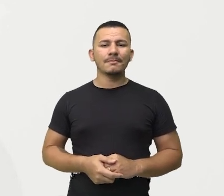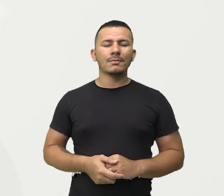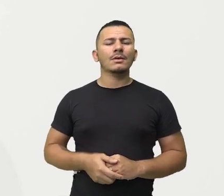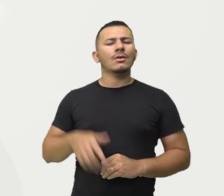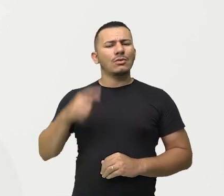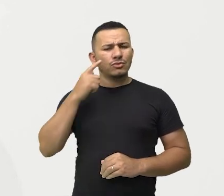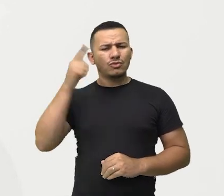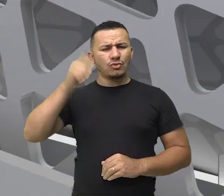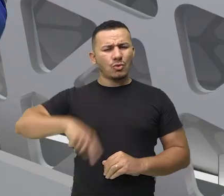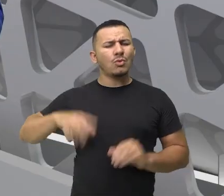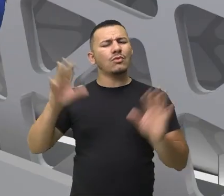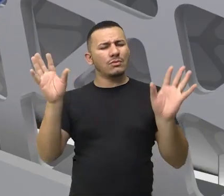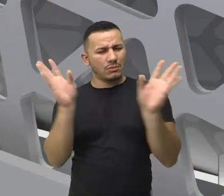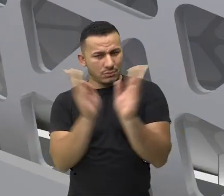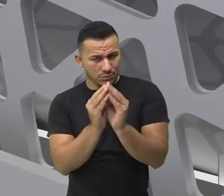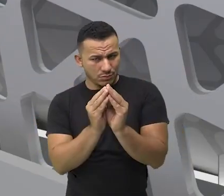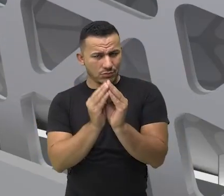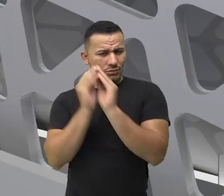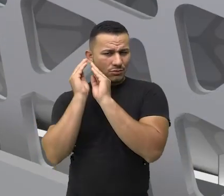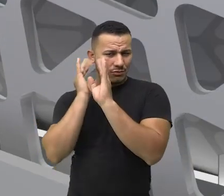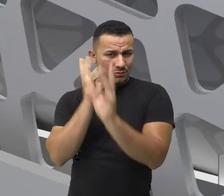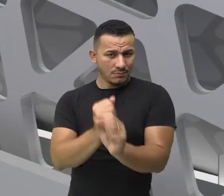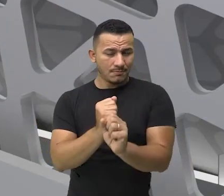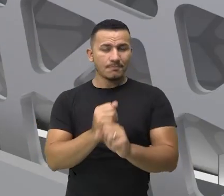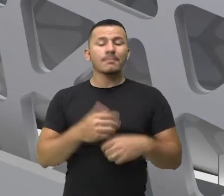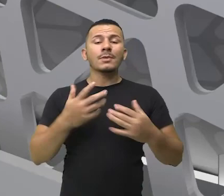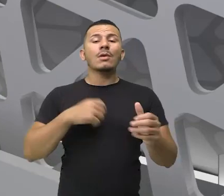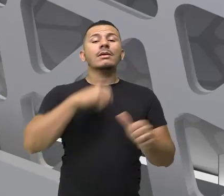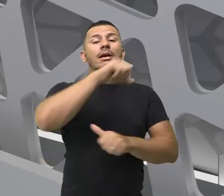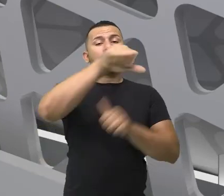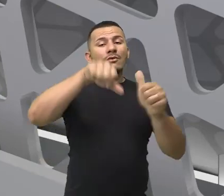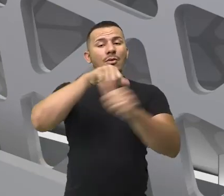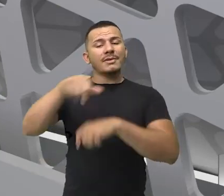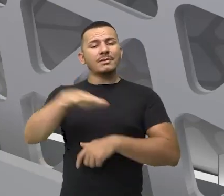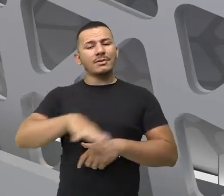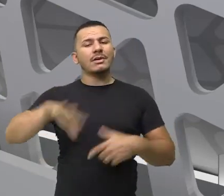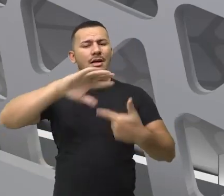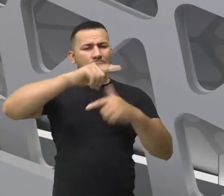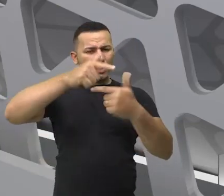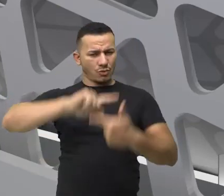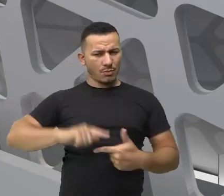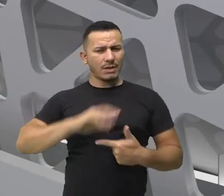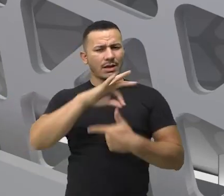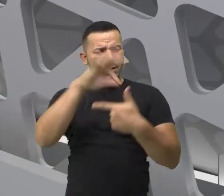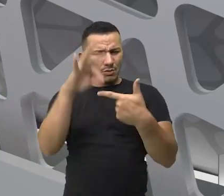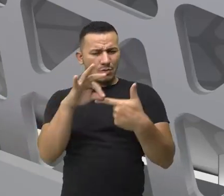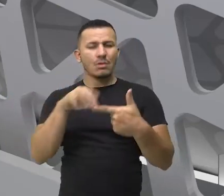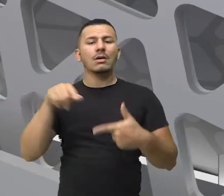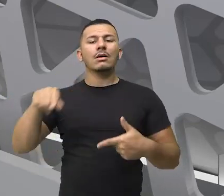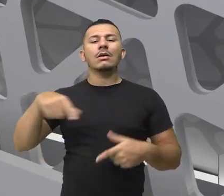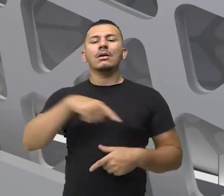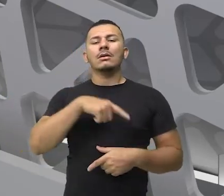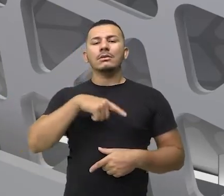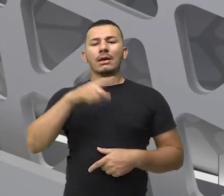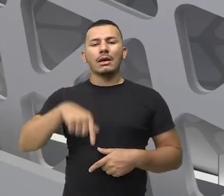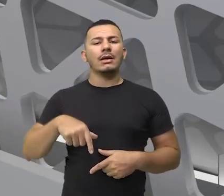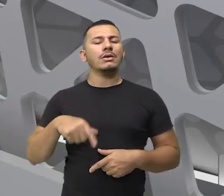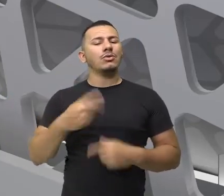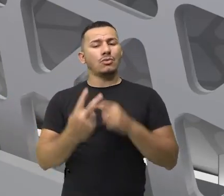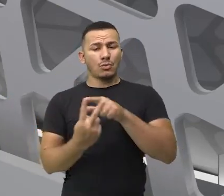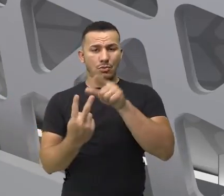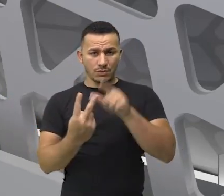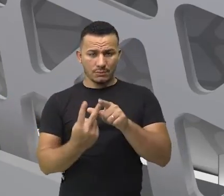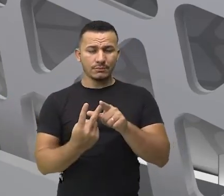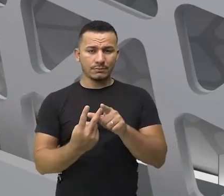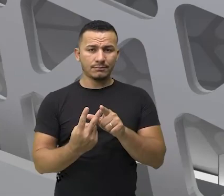uma breve retrospectiva. Então, as transformações geométricas, elas são o quê? Elas são